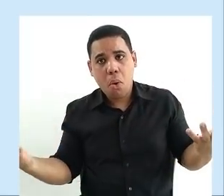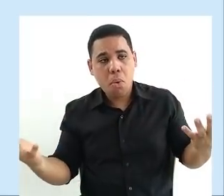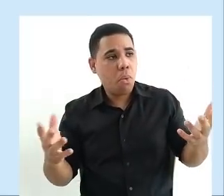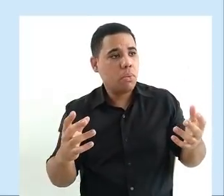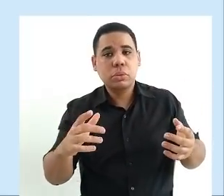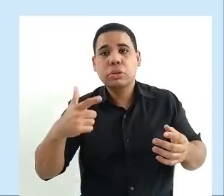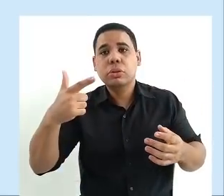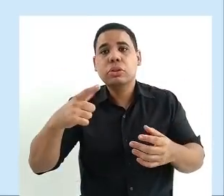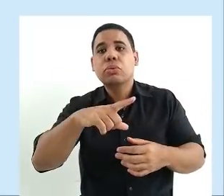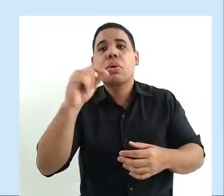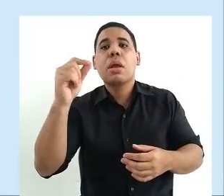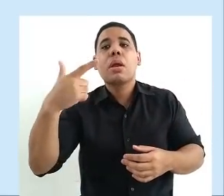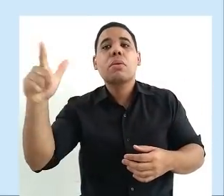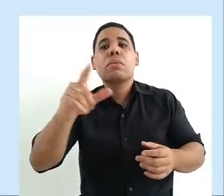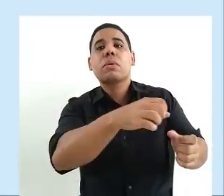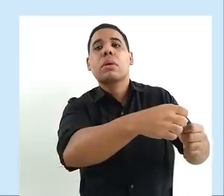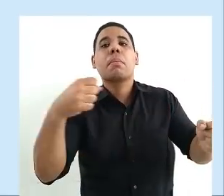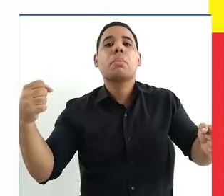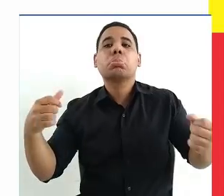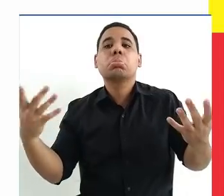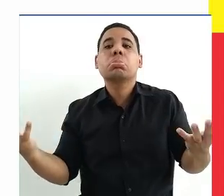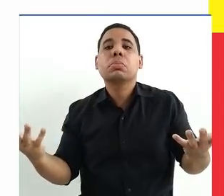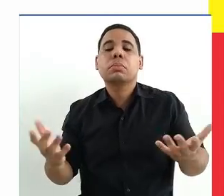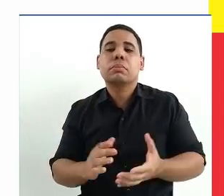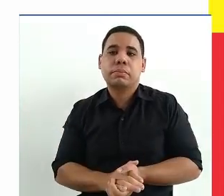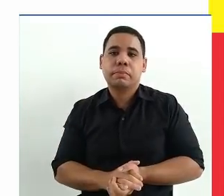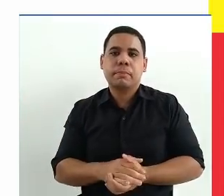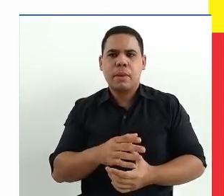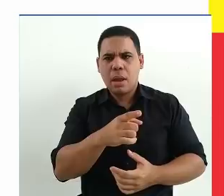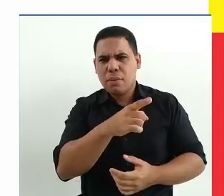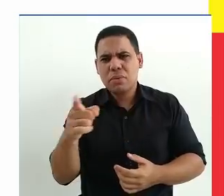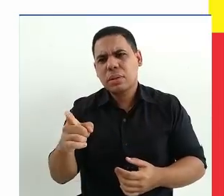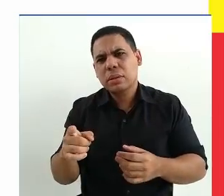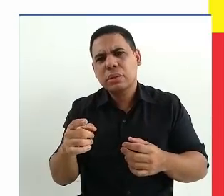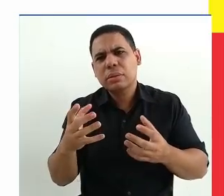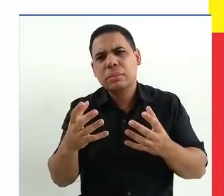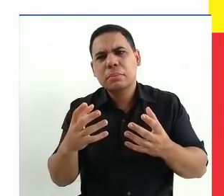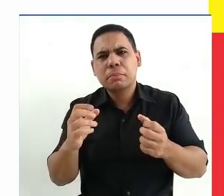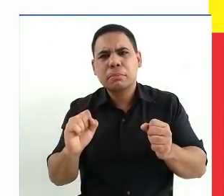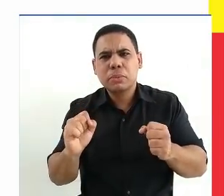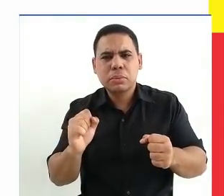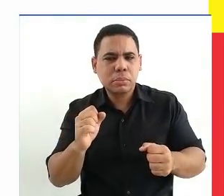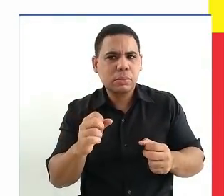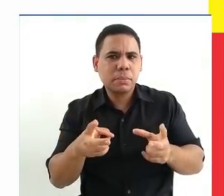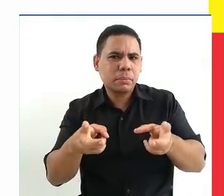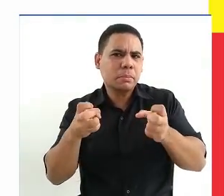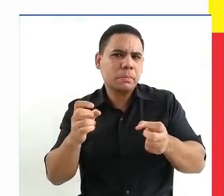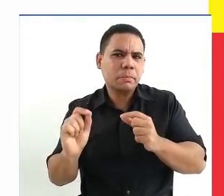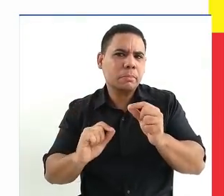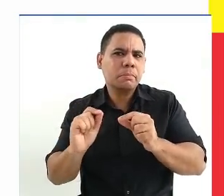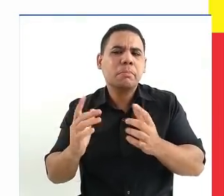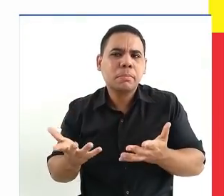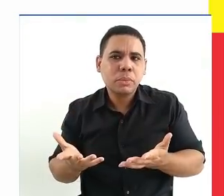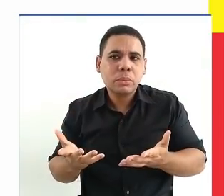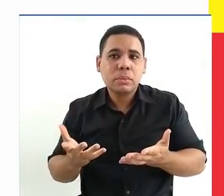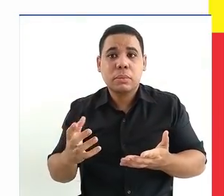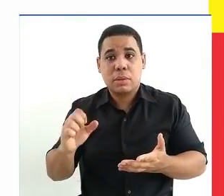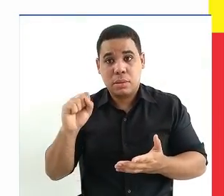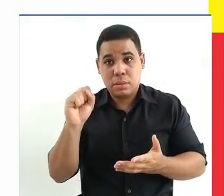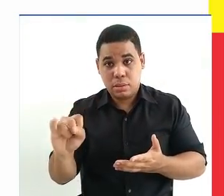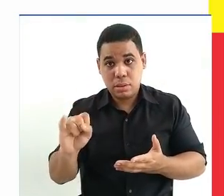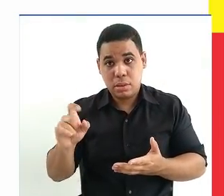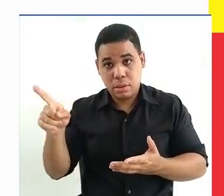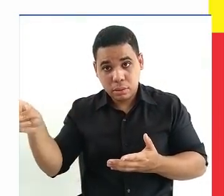body. Então, o que eu quero que você observe é o seguinte. Se o candidato escolhe uma porta que tem o